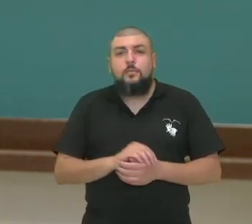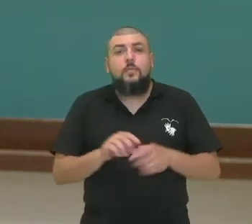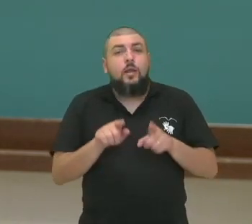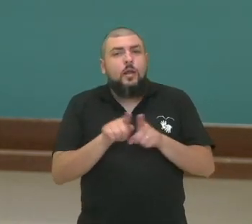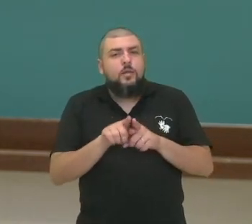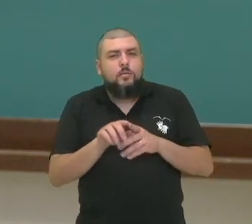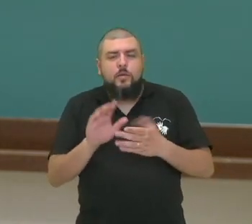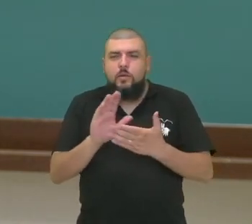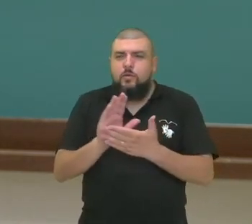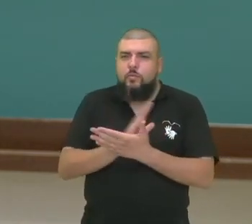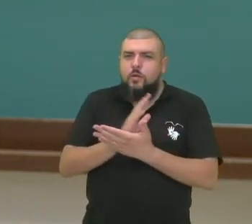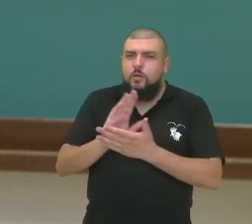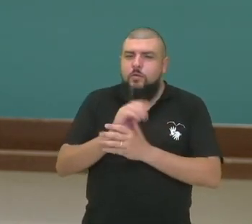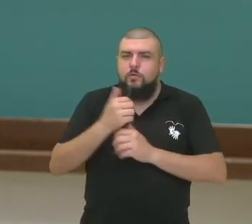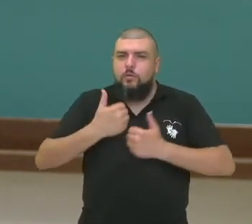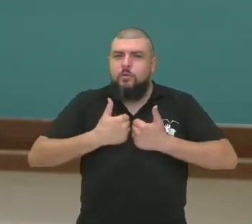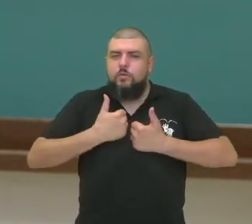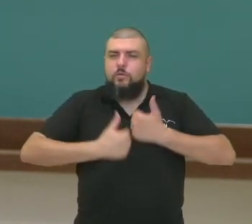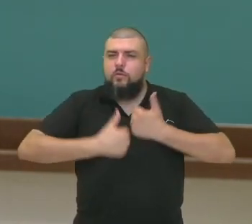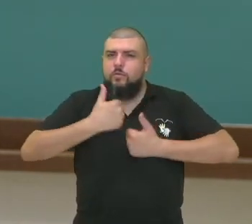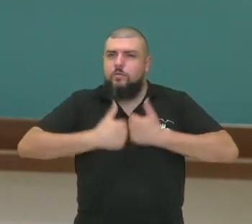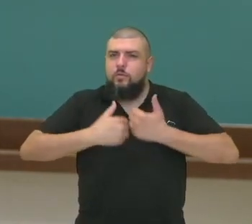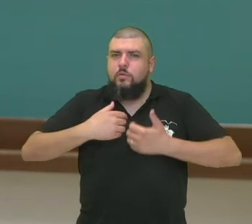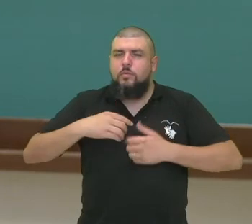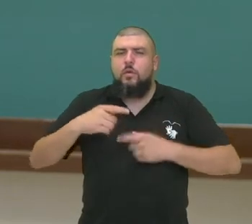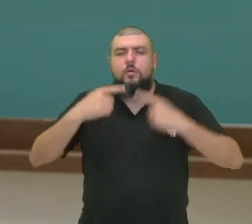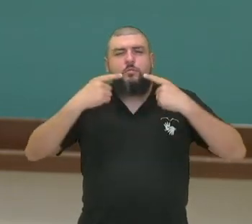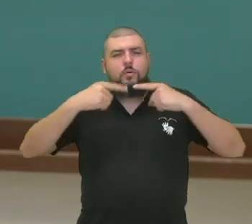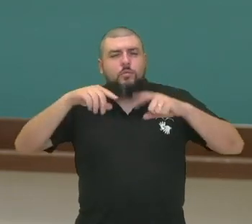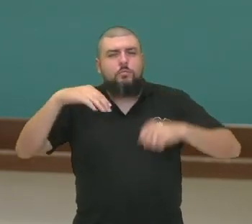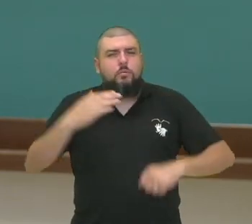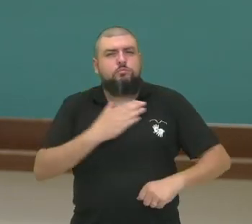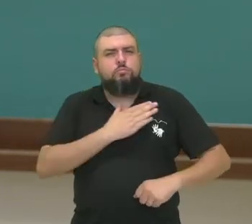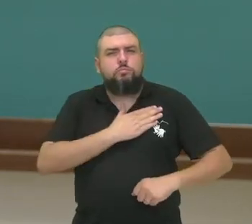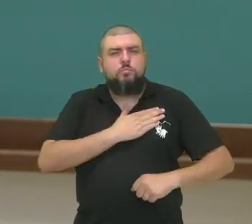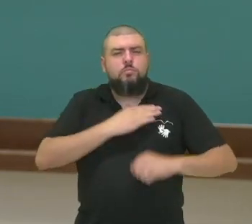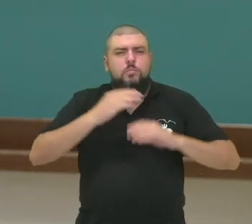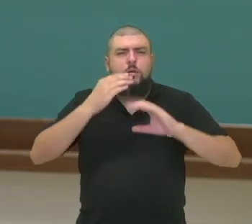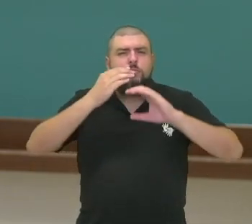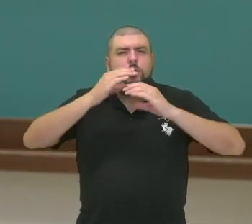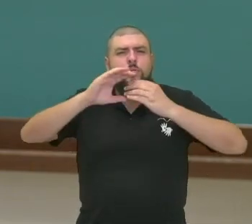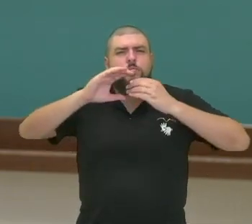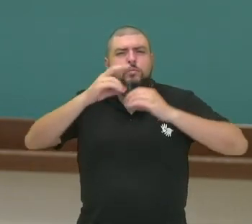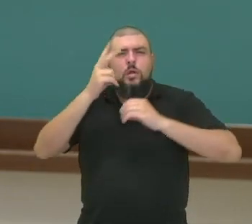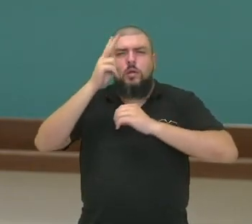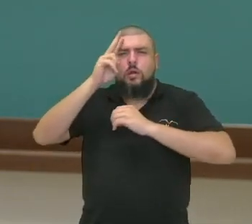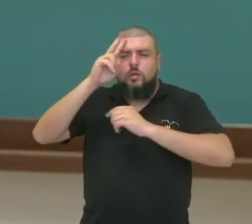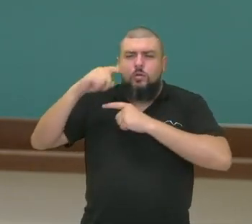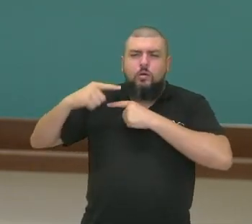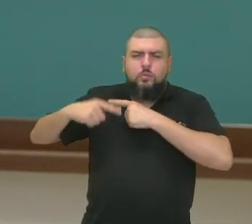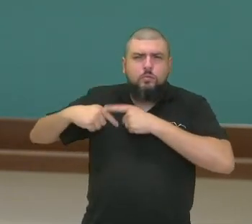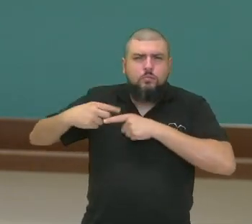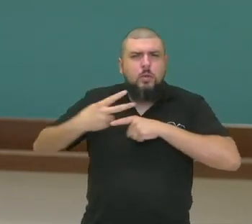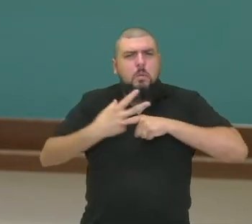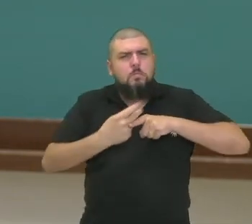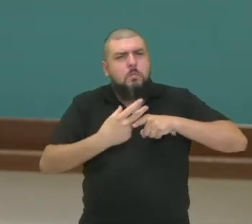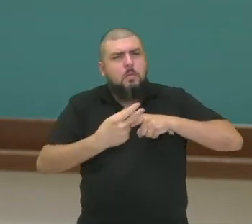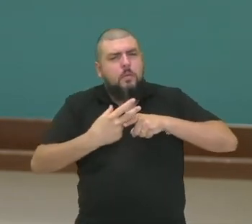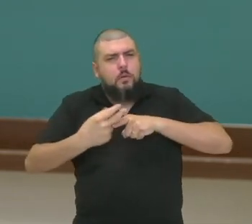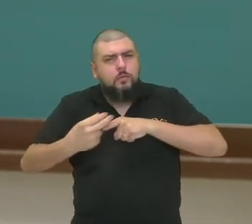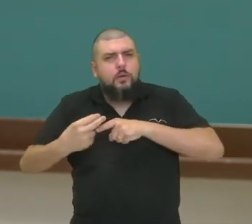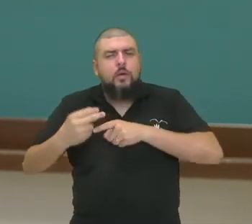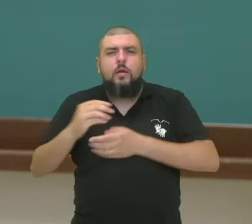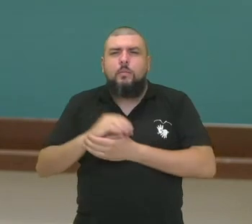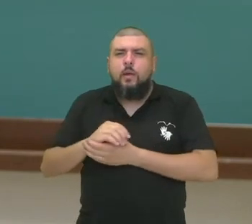de futebol. Então, a gente tem até em time de futebol os hinos, né? Que vão fazer o elogio ao histórico de vitórias daquele time.